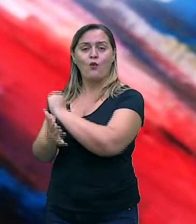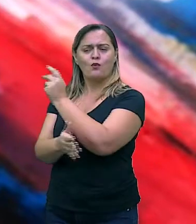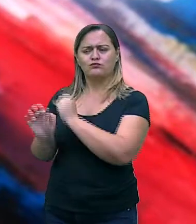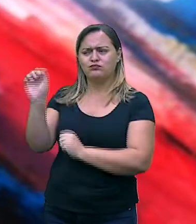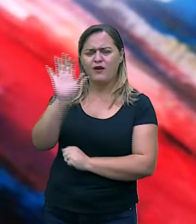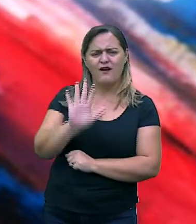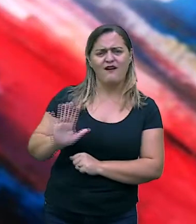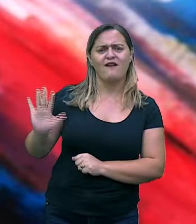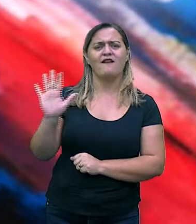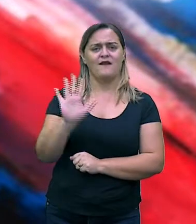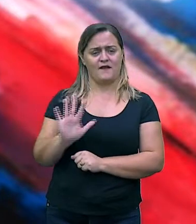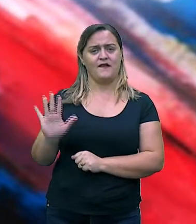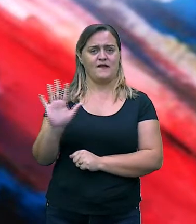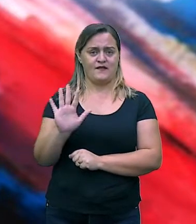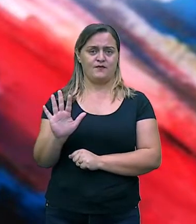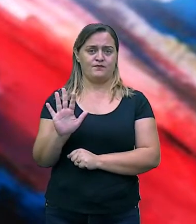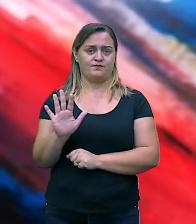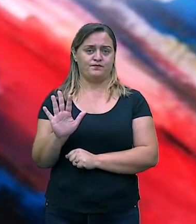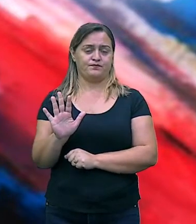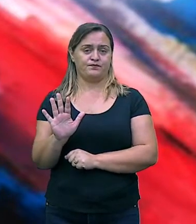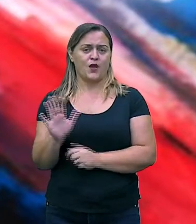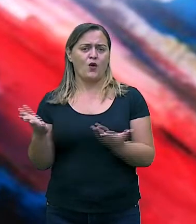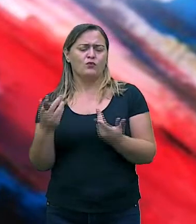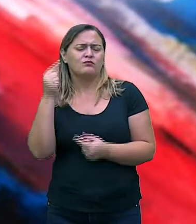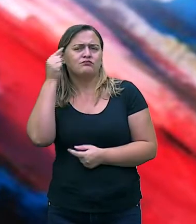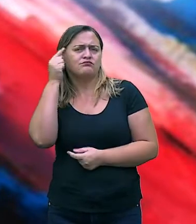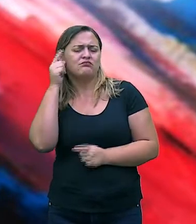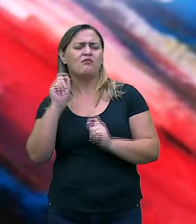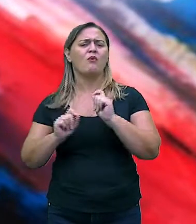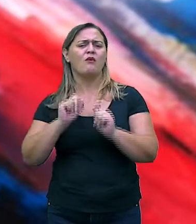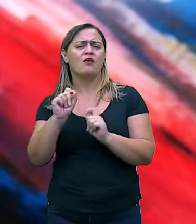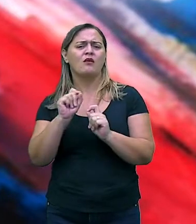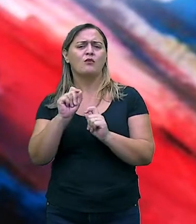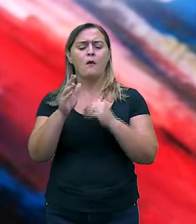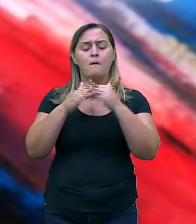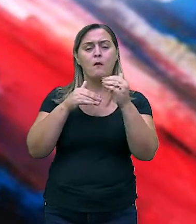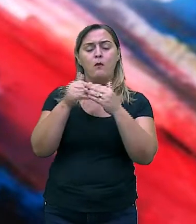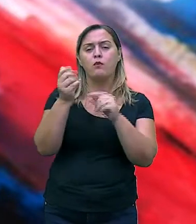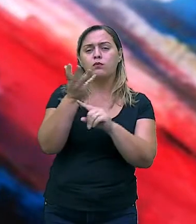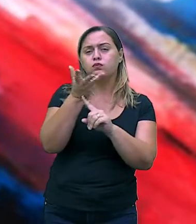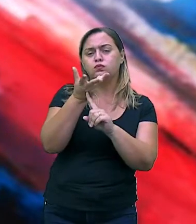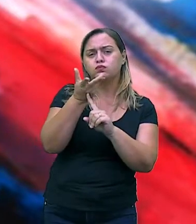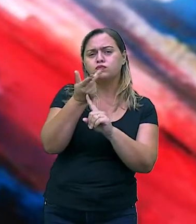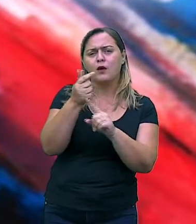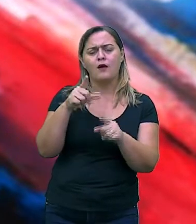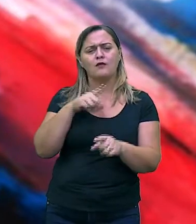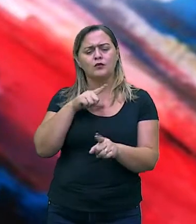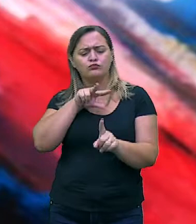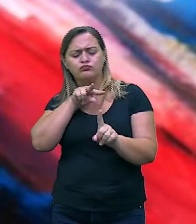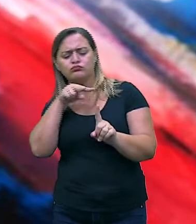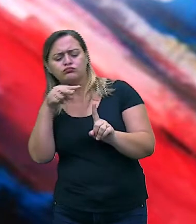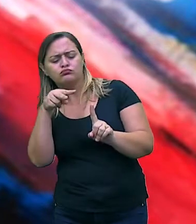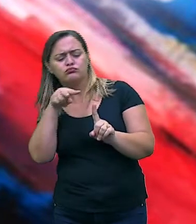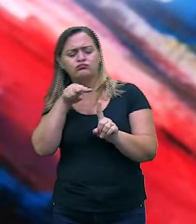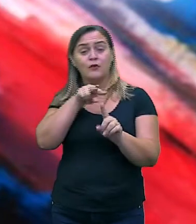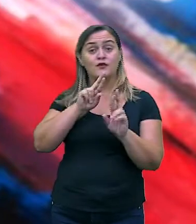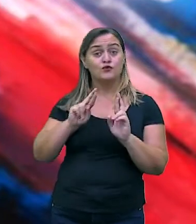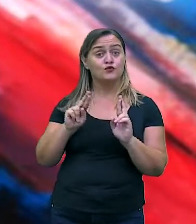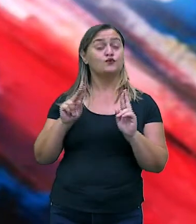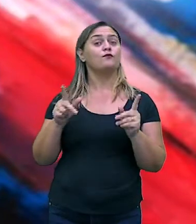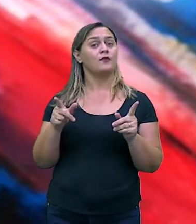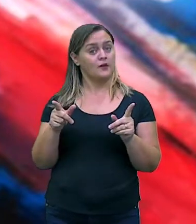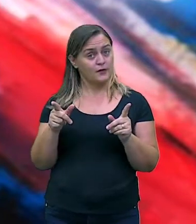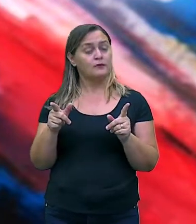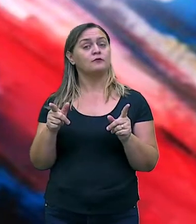seguinte: o artista, ele não tem um olhar como o nosso, vamos dizer assim, os simples mortais. O olhar